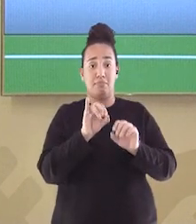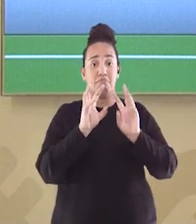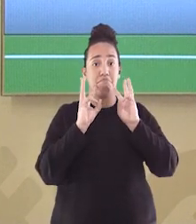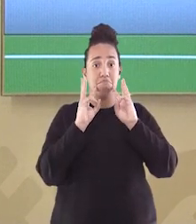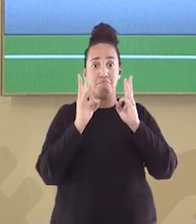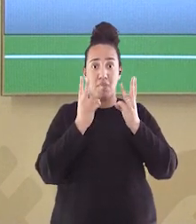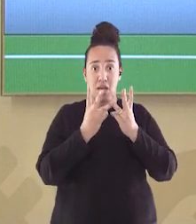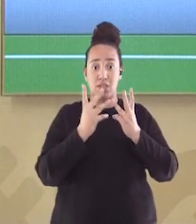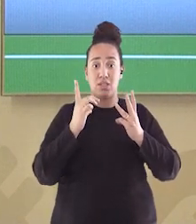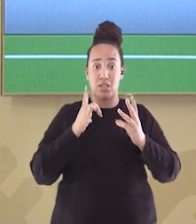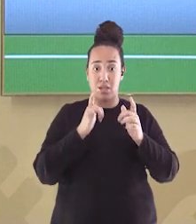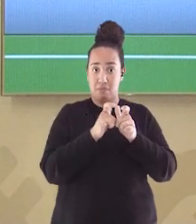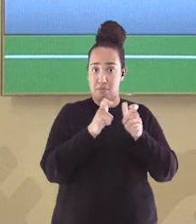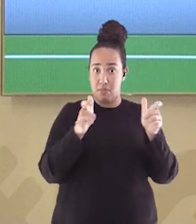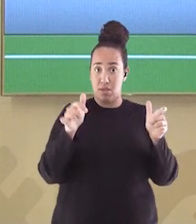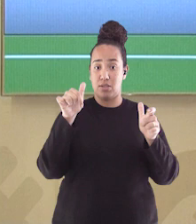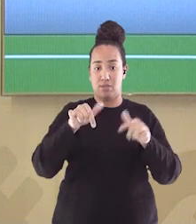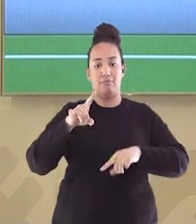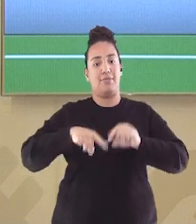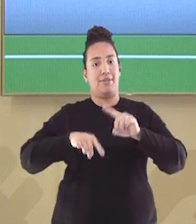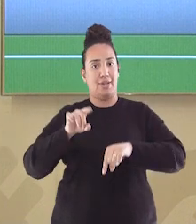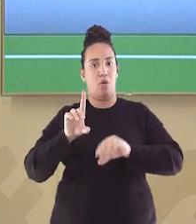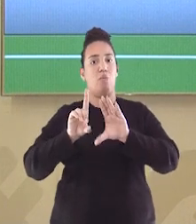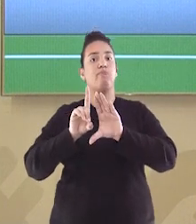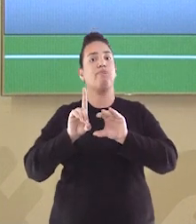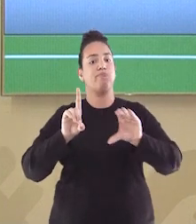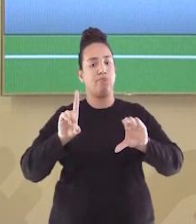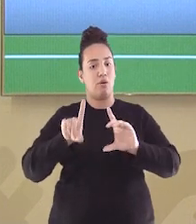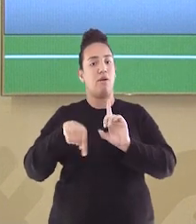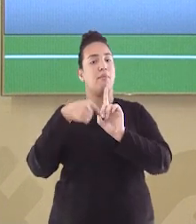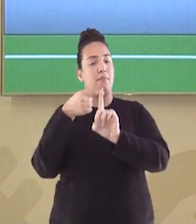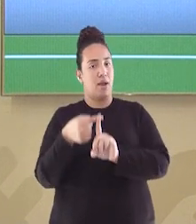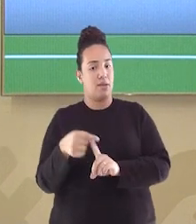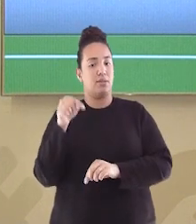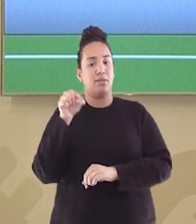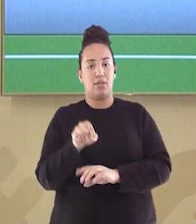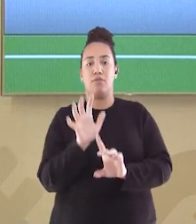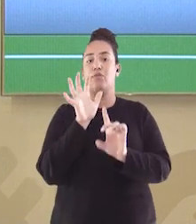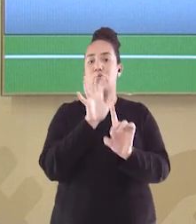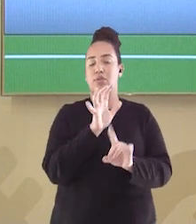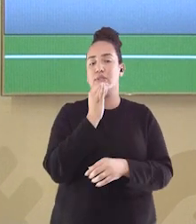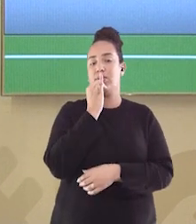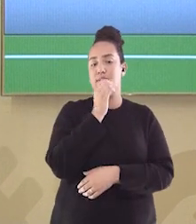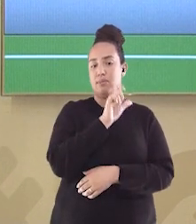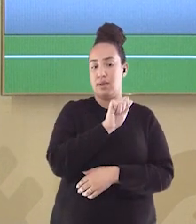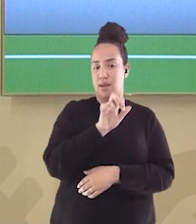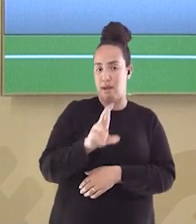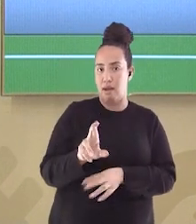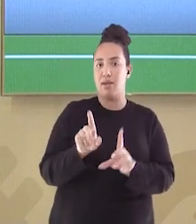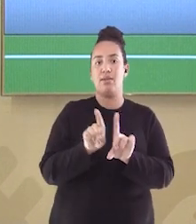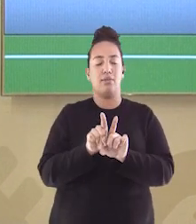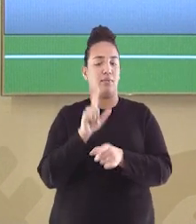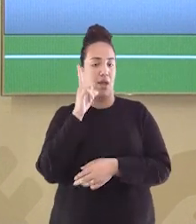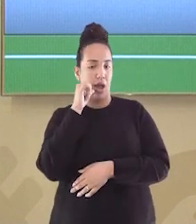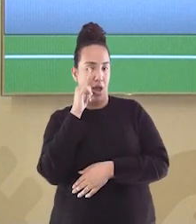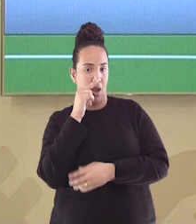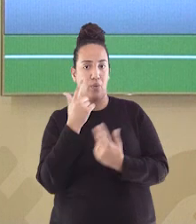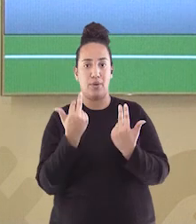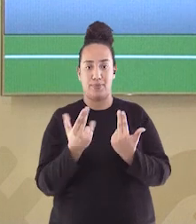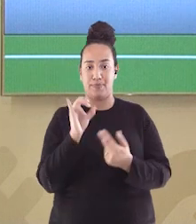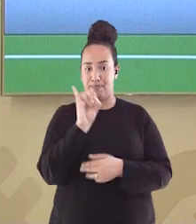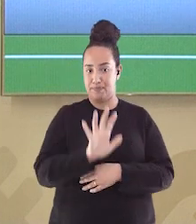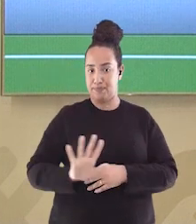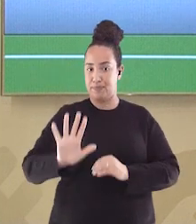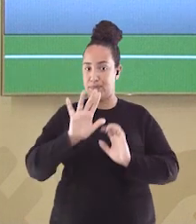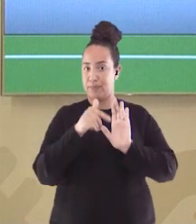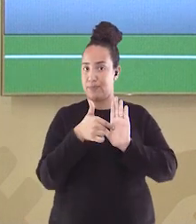denso é o objeto ou a substância. E isso afeta fluidos como o ar e a água, como podemos observar na figura. No